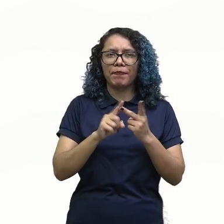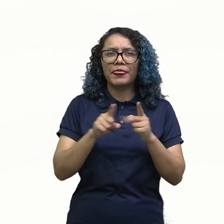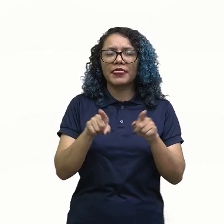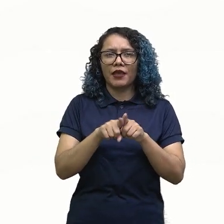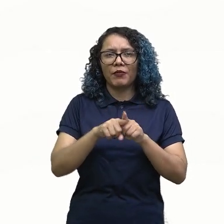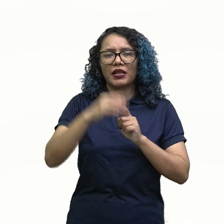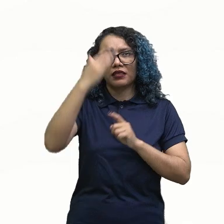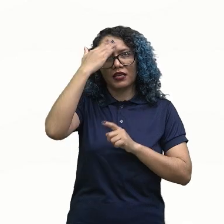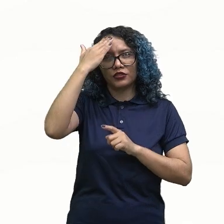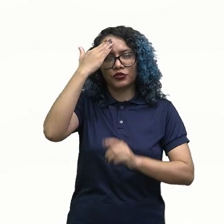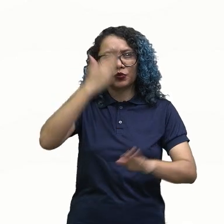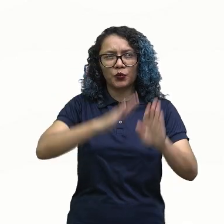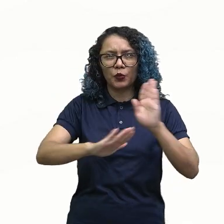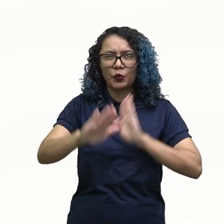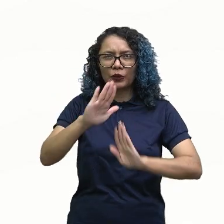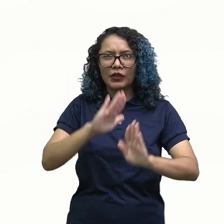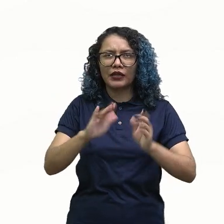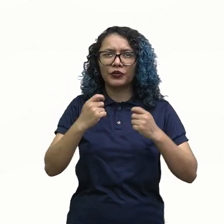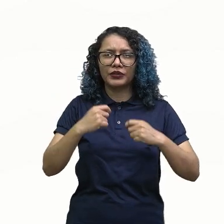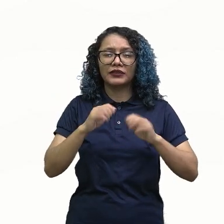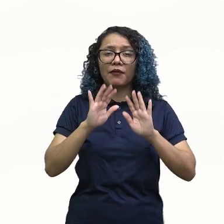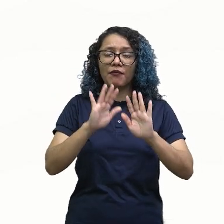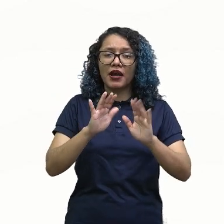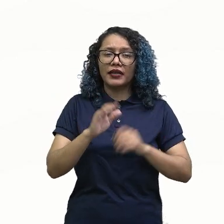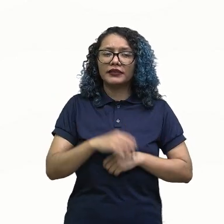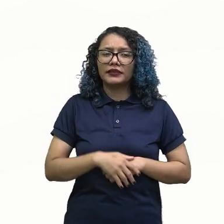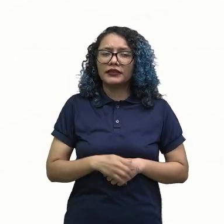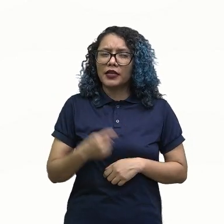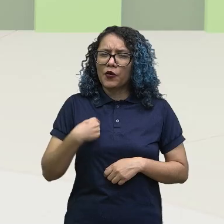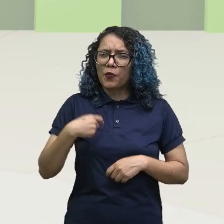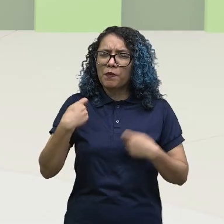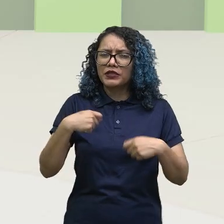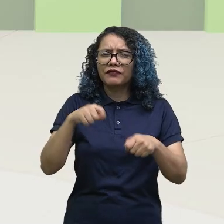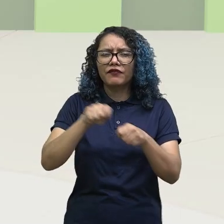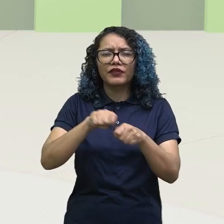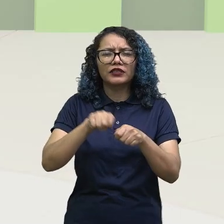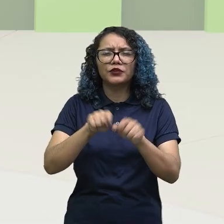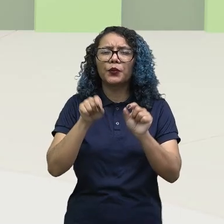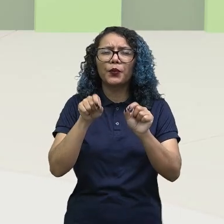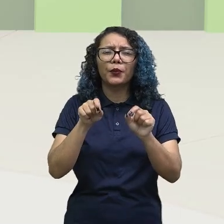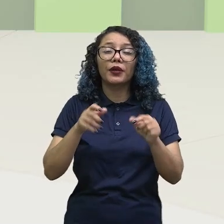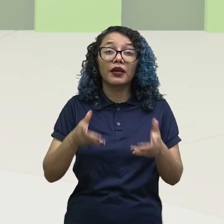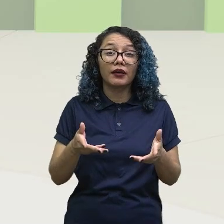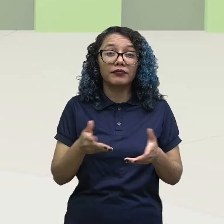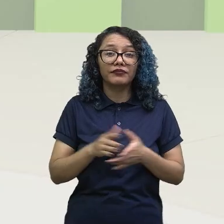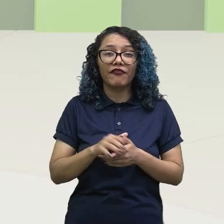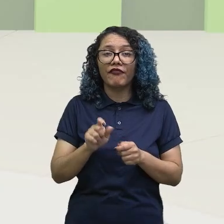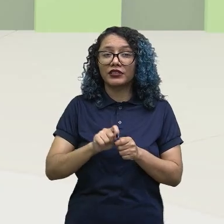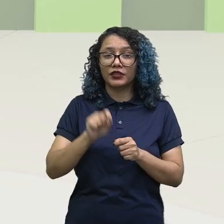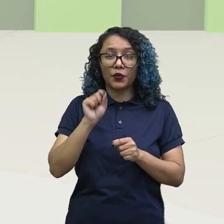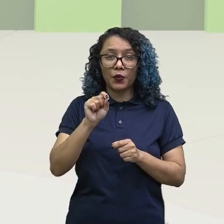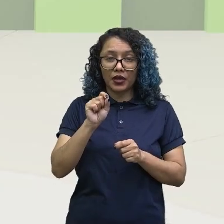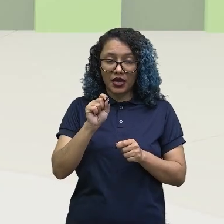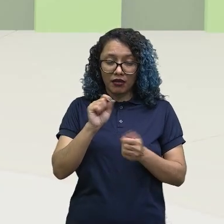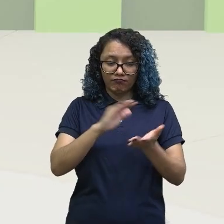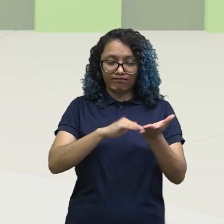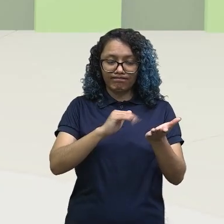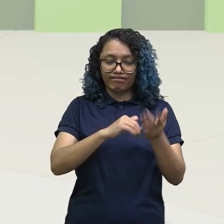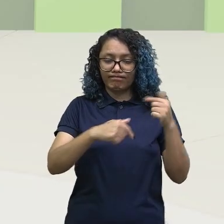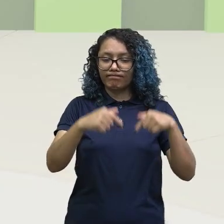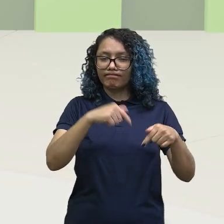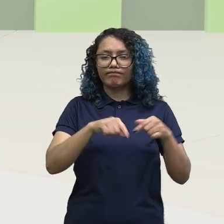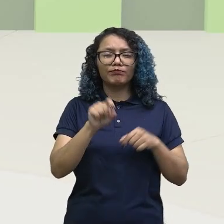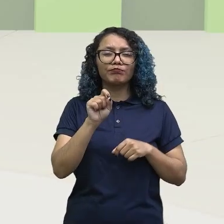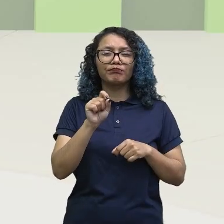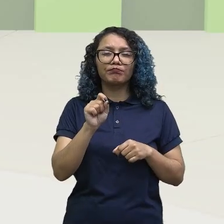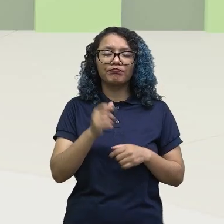eu tenho que ter cuidado, mas o que eu vou fazer em relação a isso? É isso que nós vamos falar agora. O que fazer com os resíduos, né? Dê